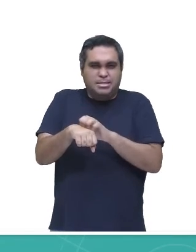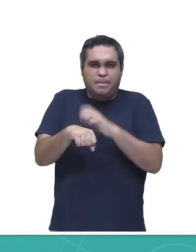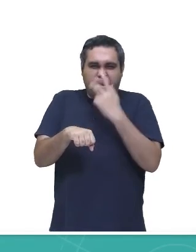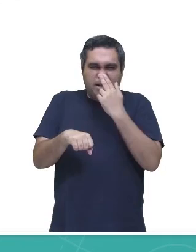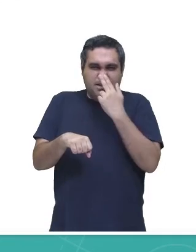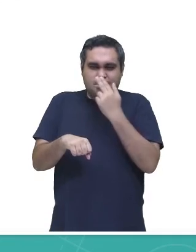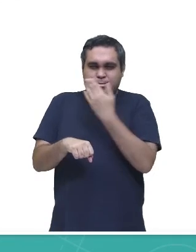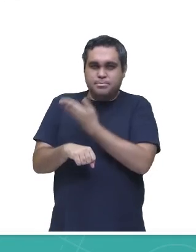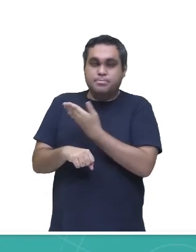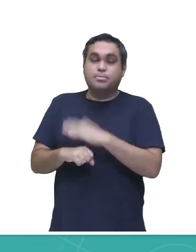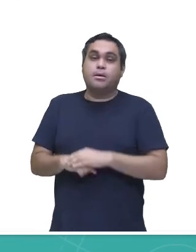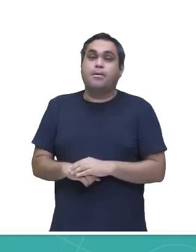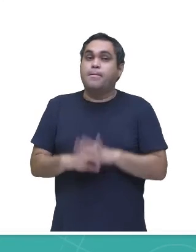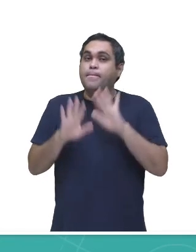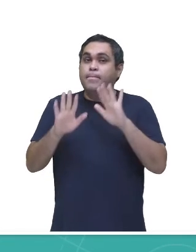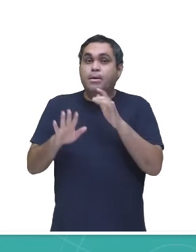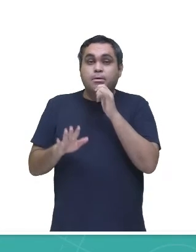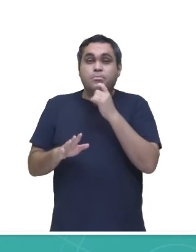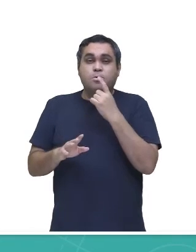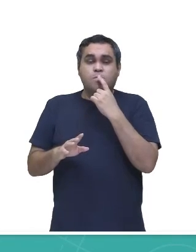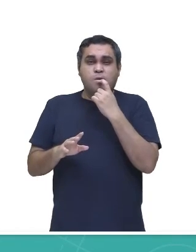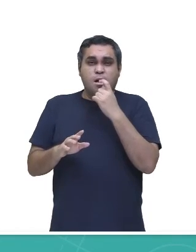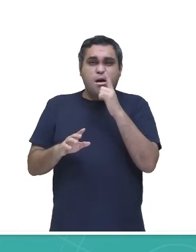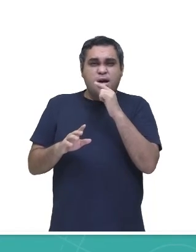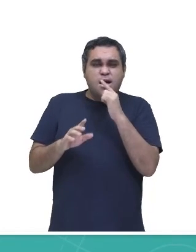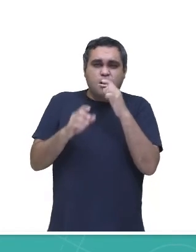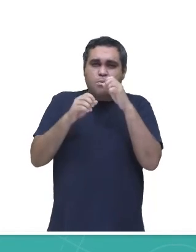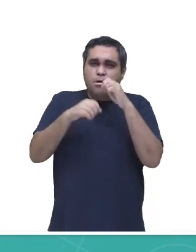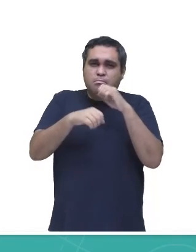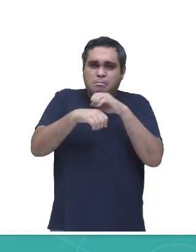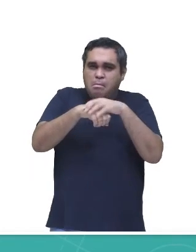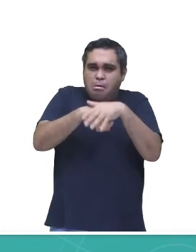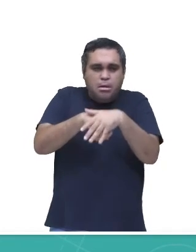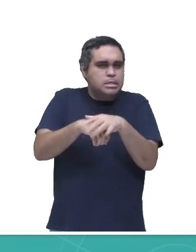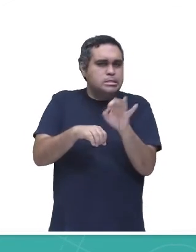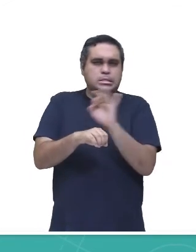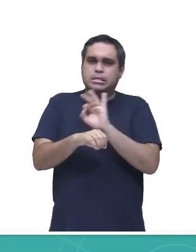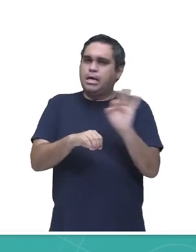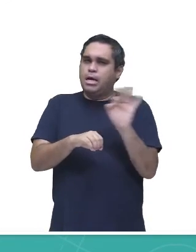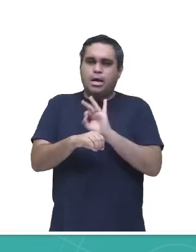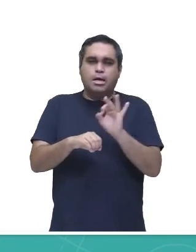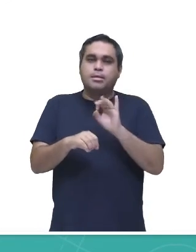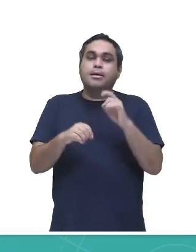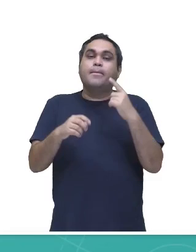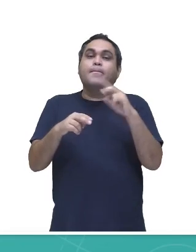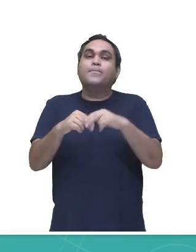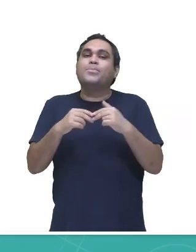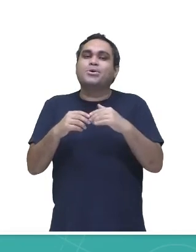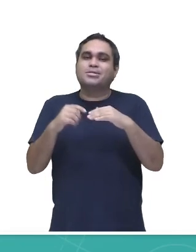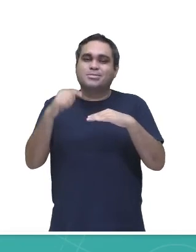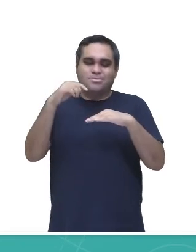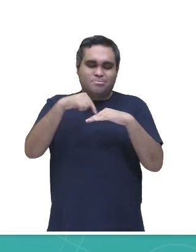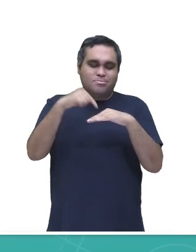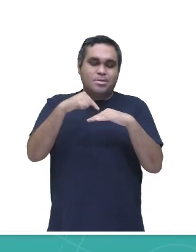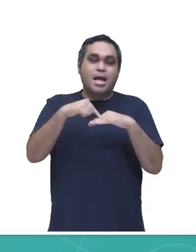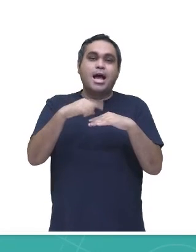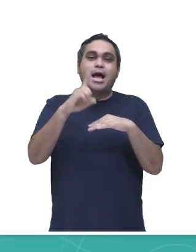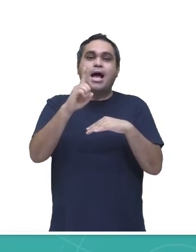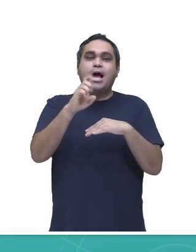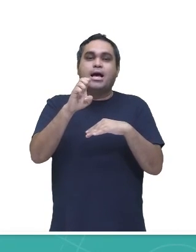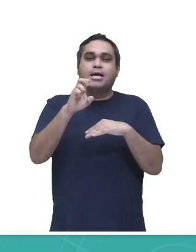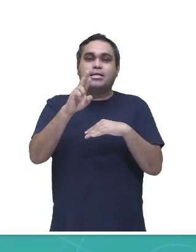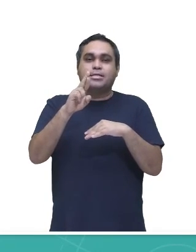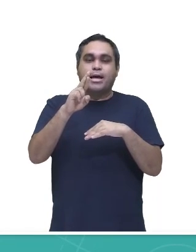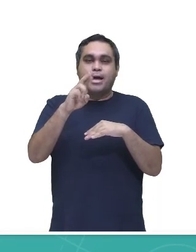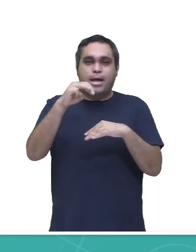Júnior, mas não atingiu a camada da pele onde se encontram os vasos sanguíneos, que é a derme, né? Então, aquela